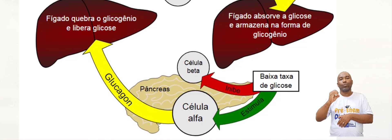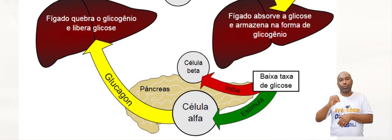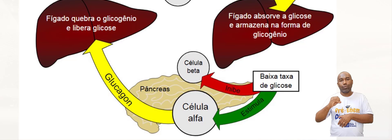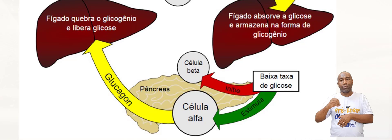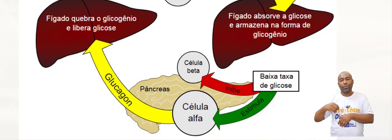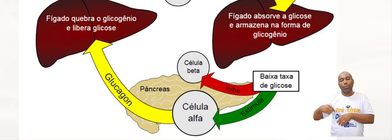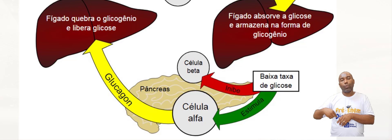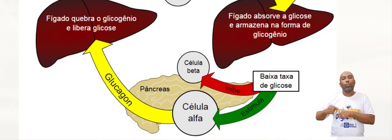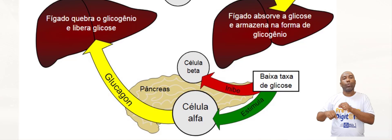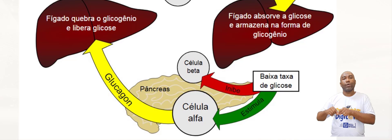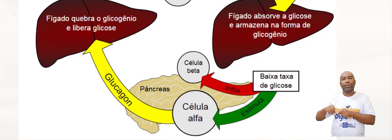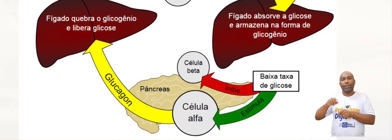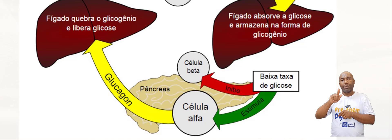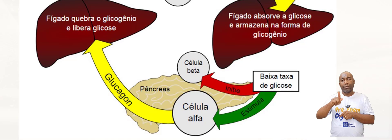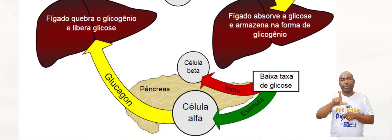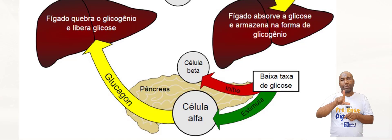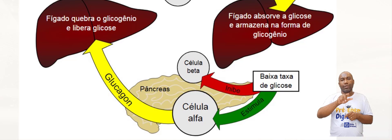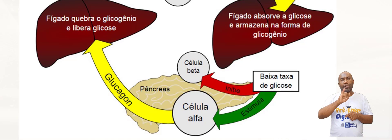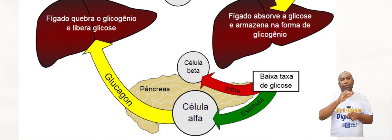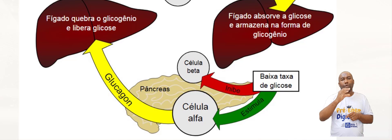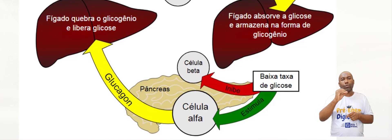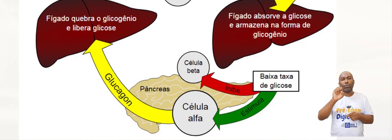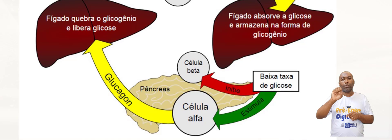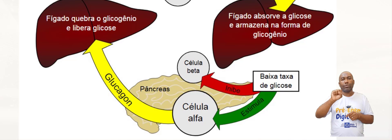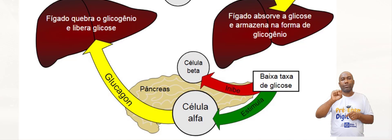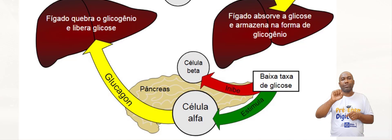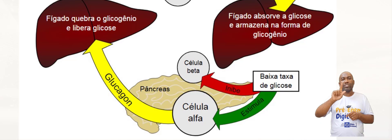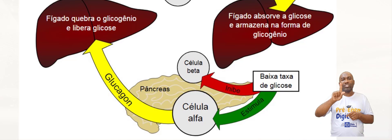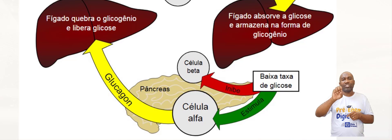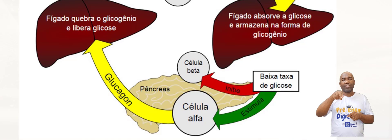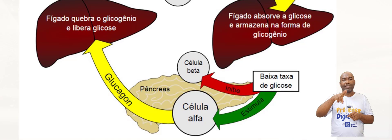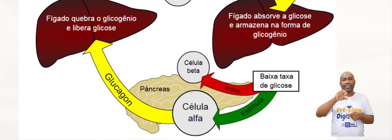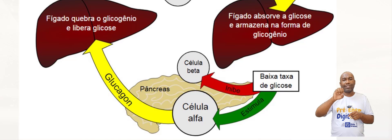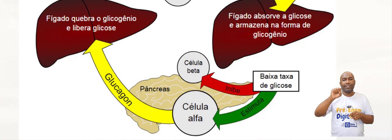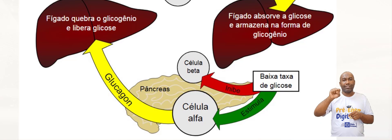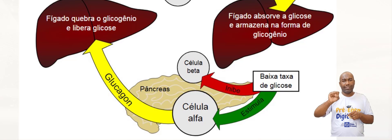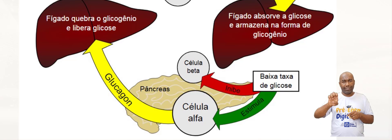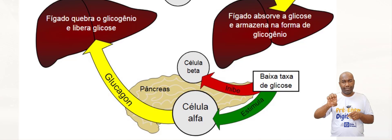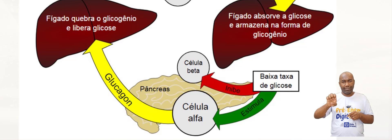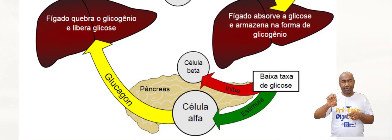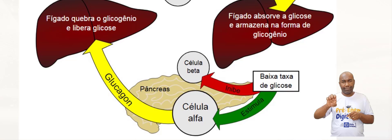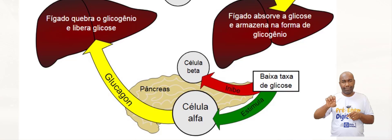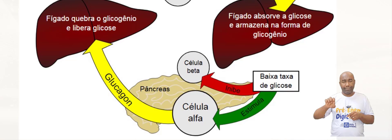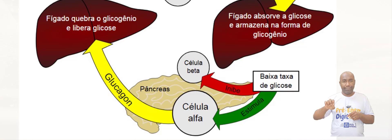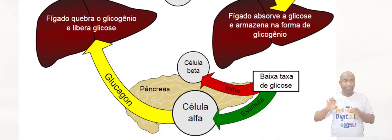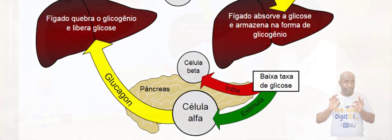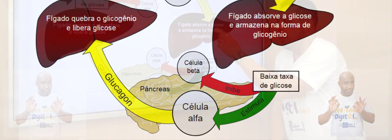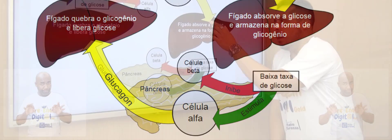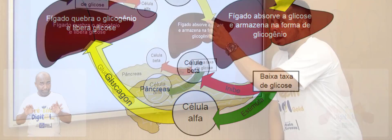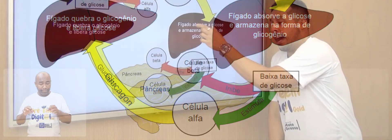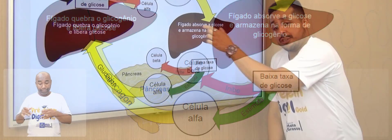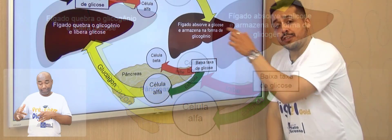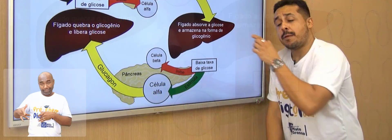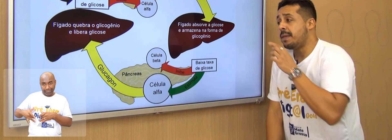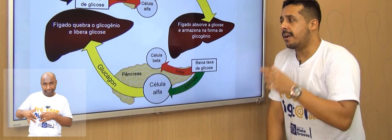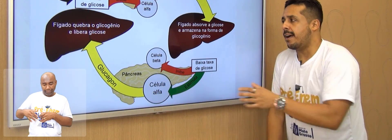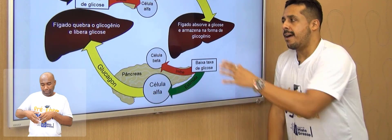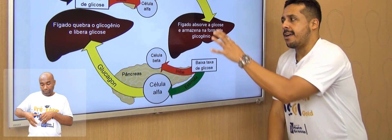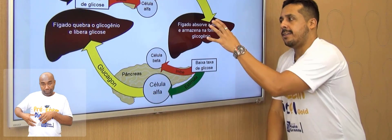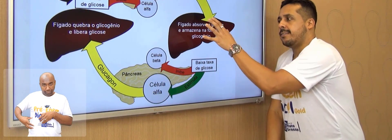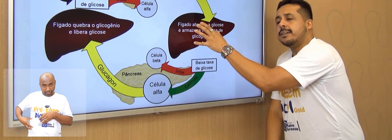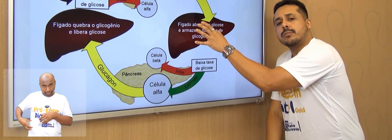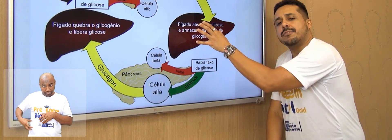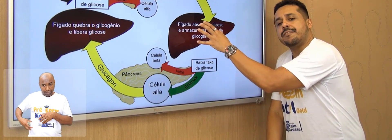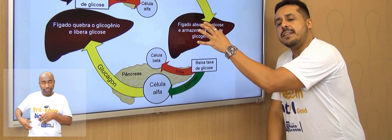glicogênio gênese. É uma palavra grande, glicogênio gênese. A gente vai